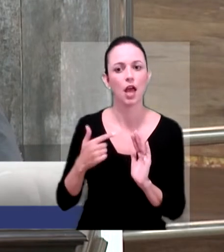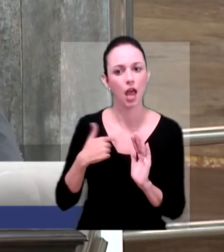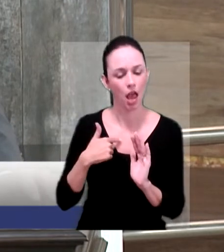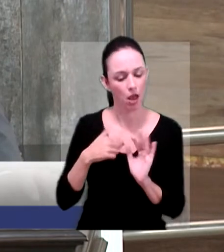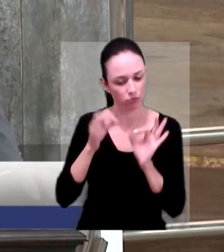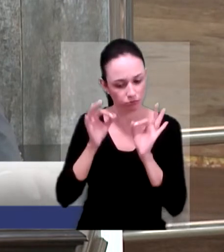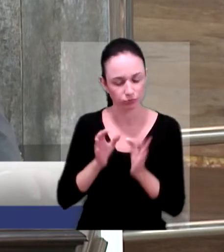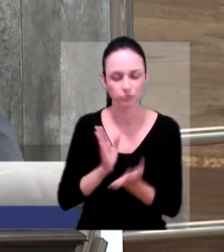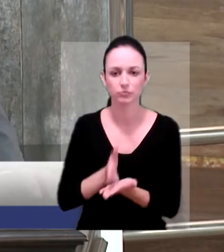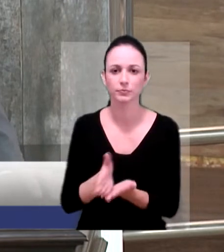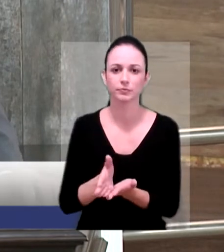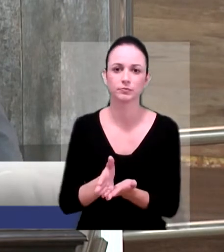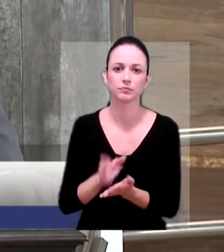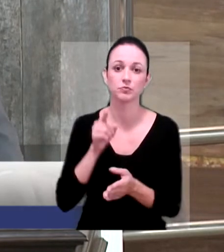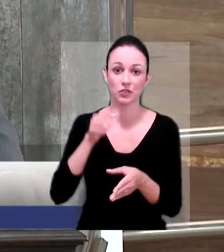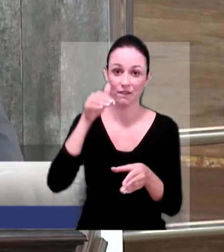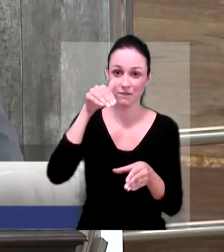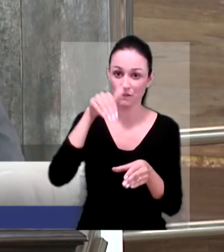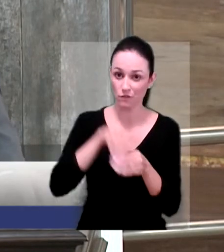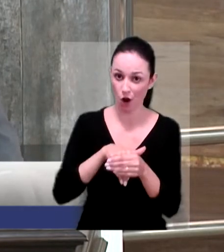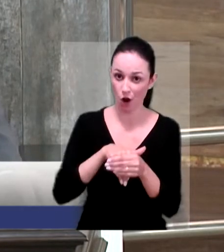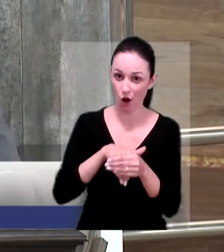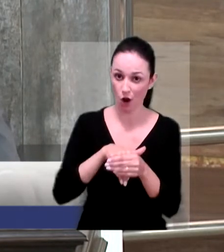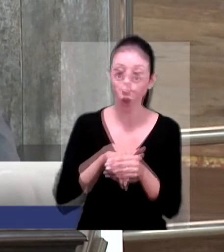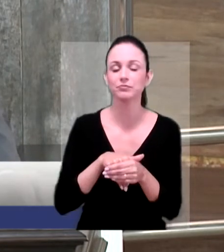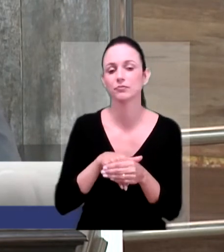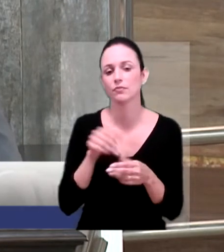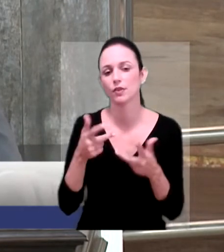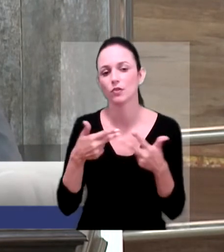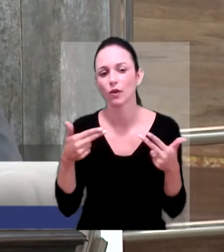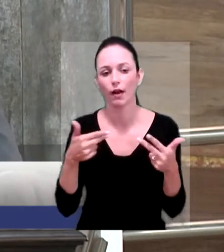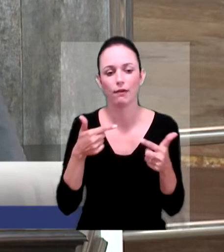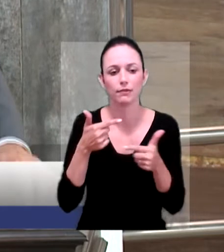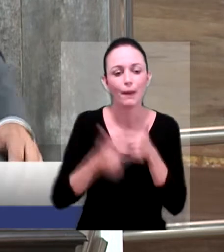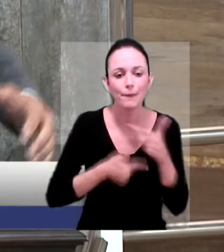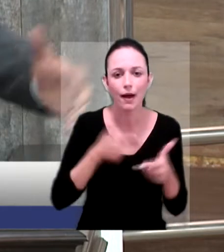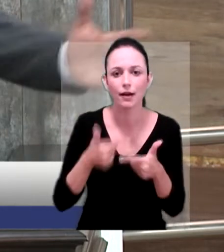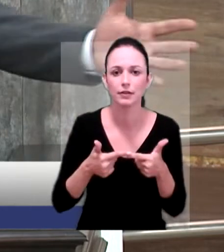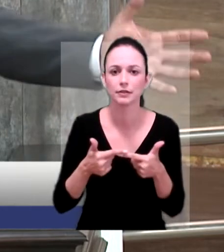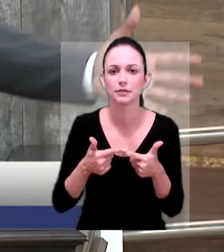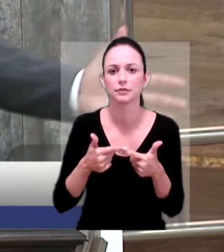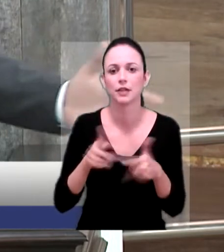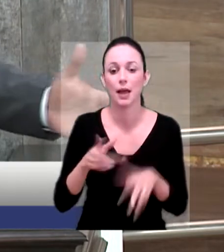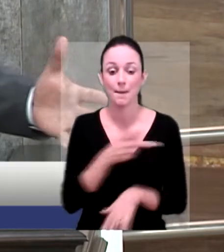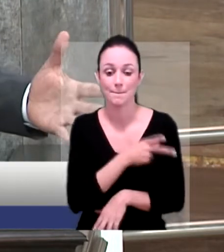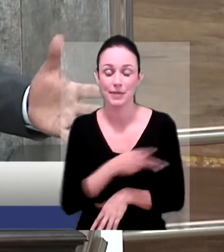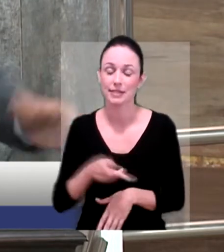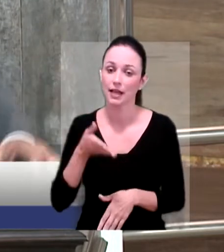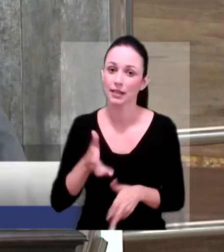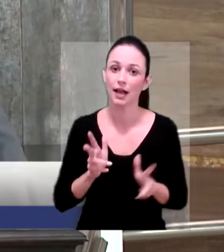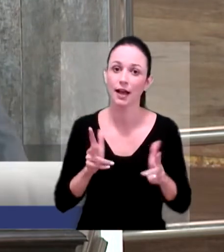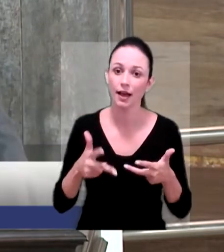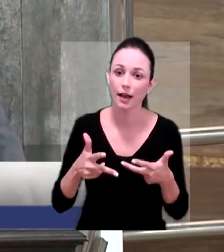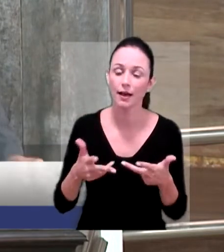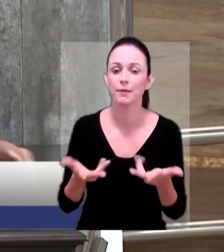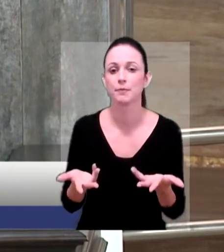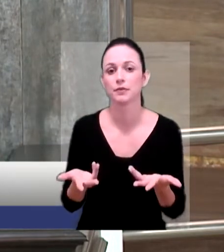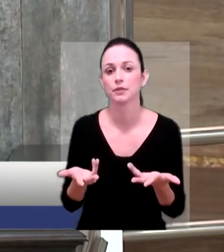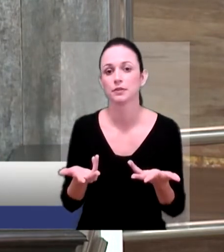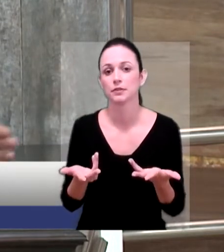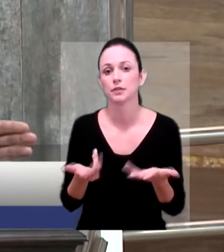algumas coisas, alguns trabalhos, até mesmo para presidente da Câmara, coisas que não têm o